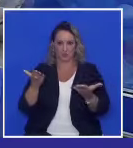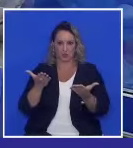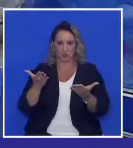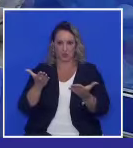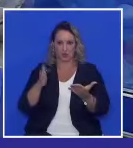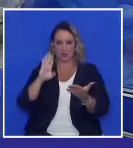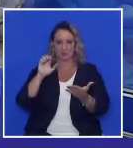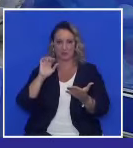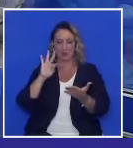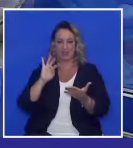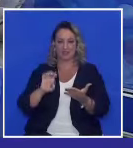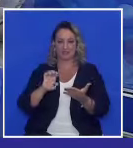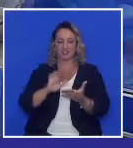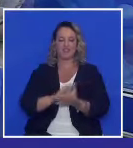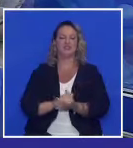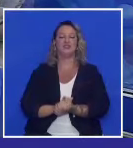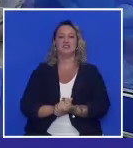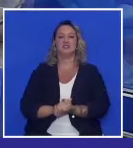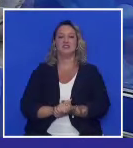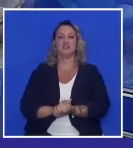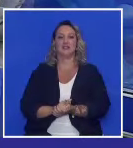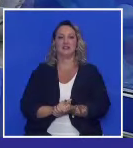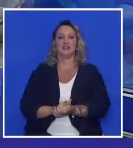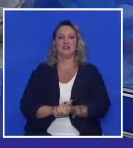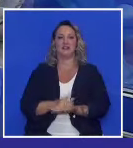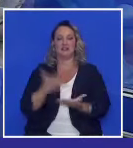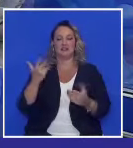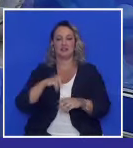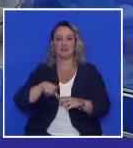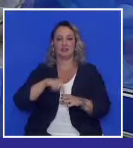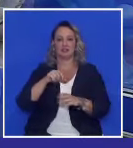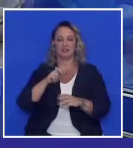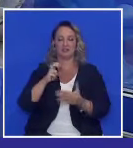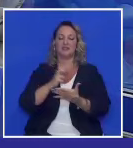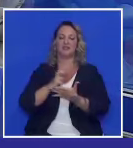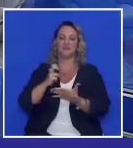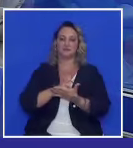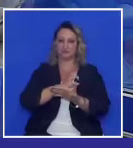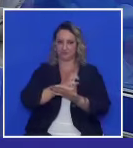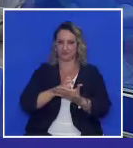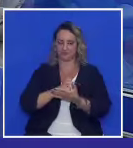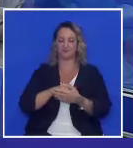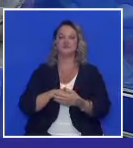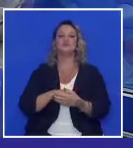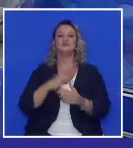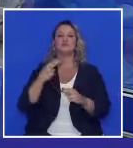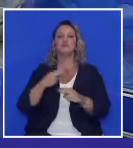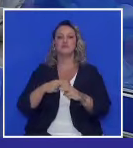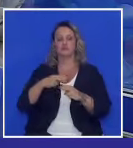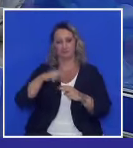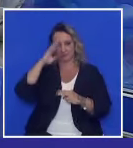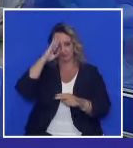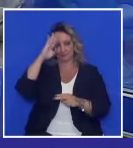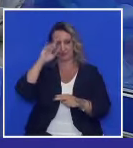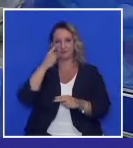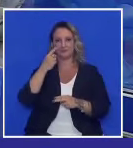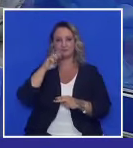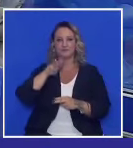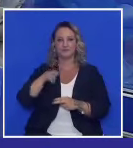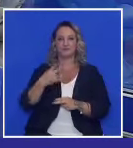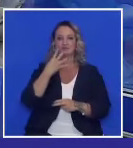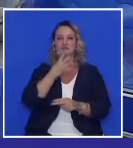hoje a Beth. Muito bem, sorteio da Quina, concurso 5.520 com o prêmio principal de